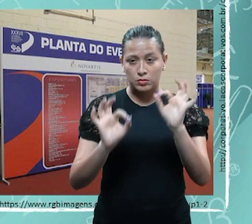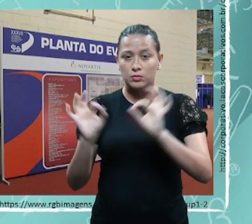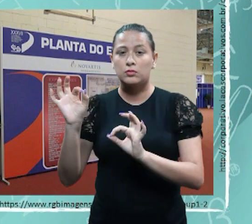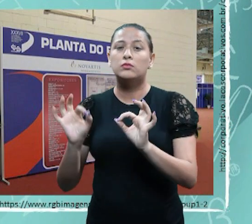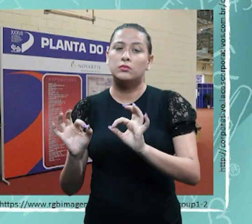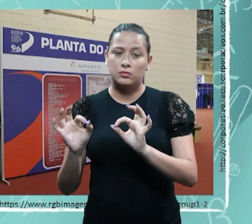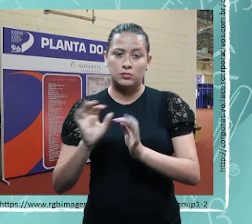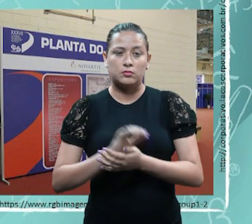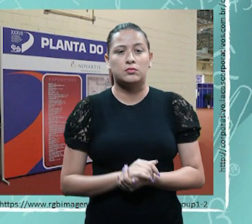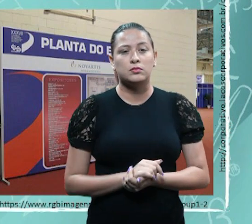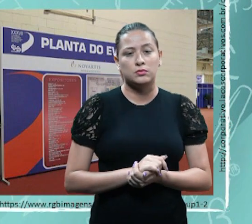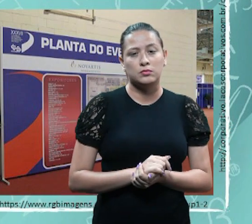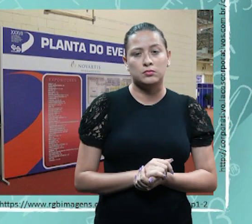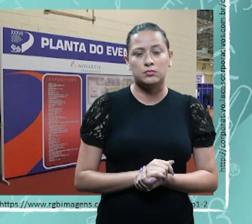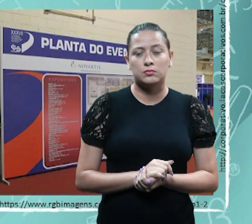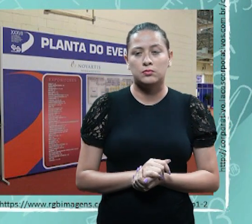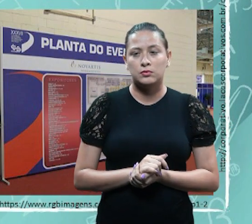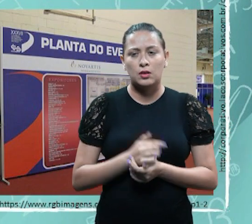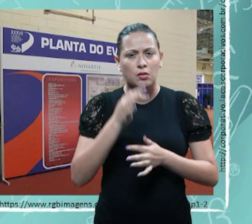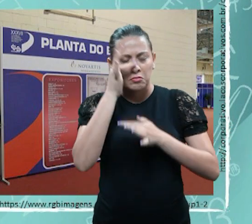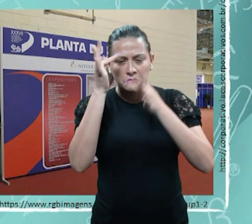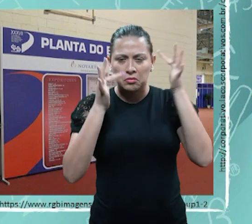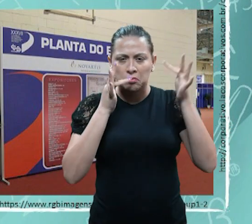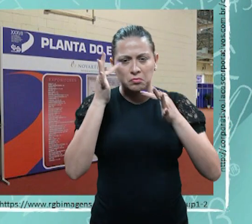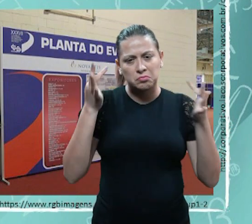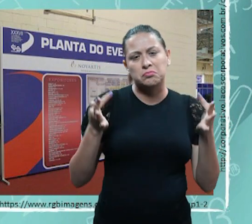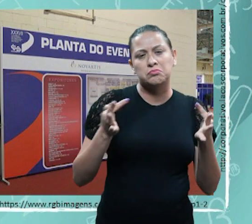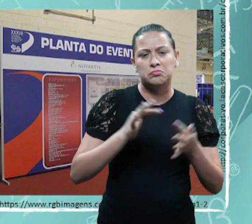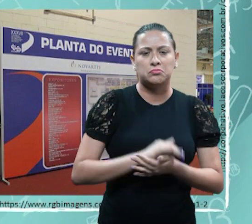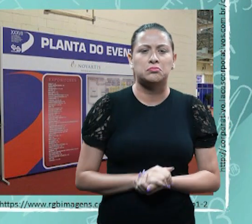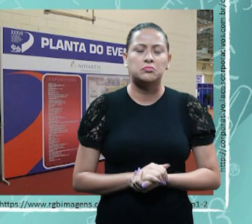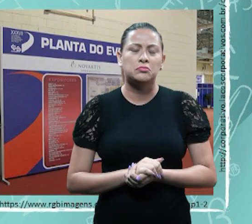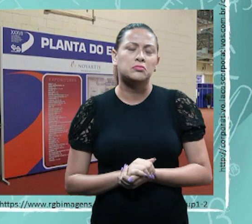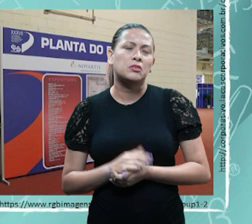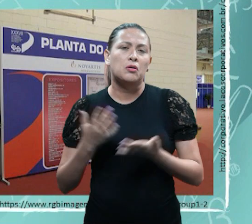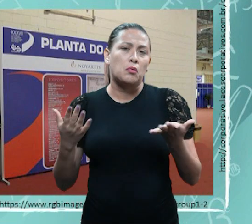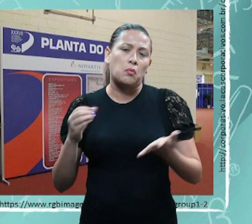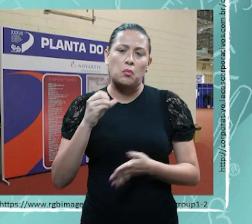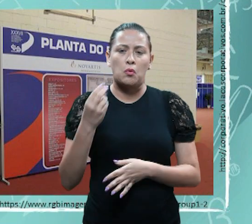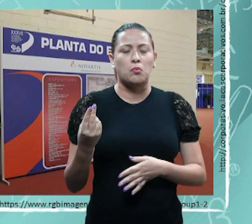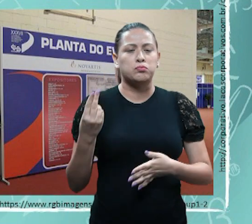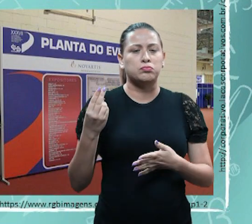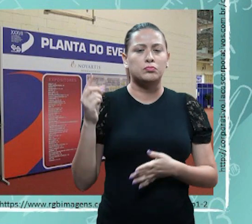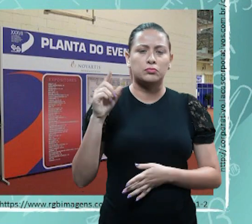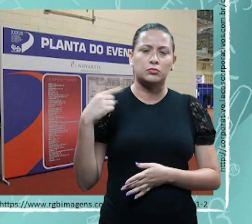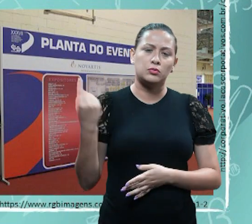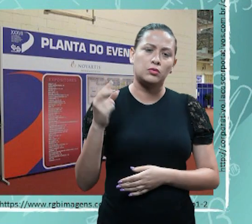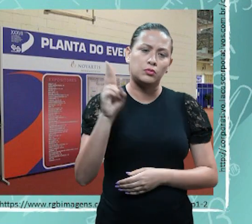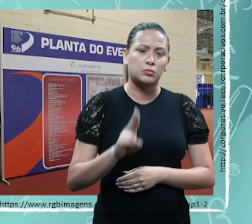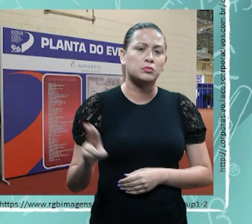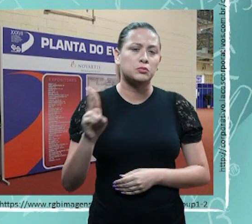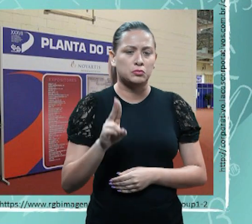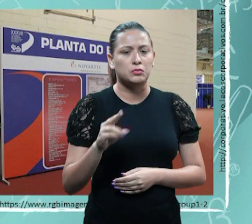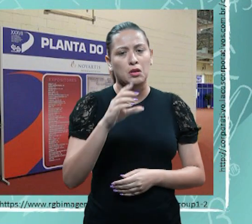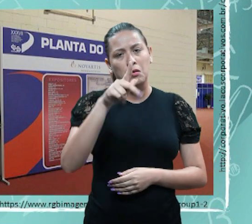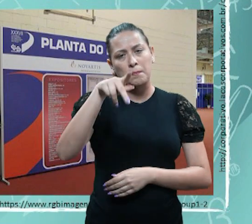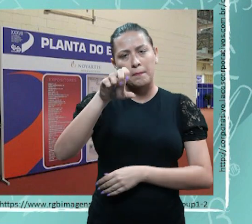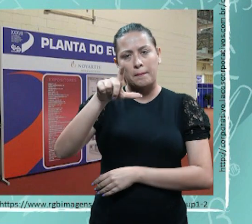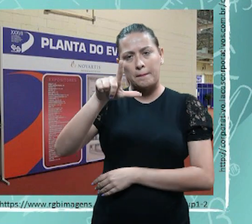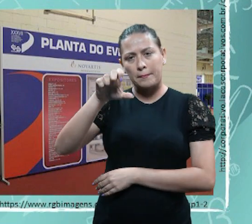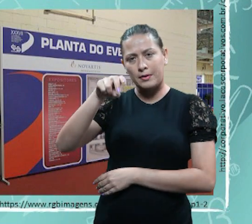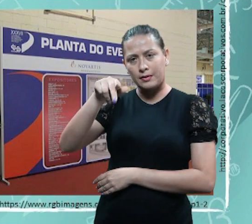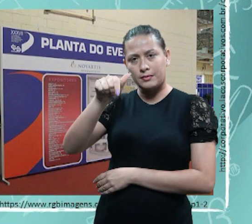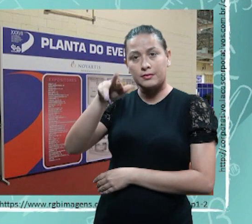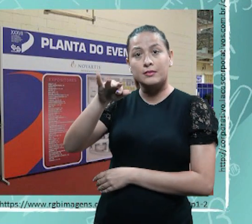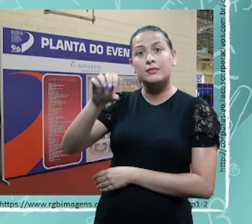são os arranjos ornamentais. A gente tem que pensar qual é o arranjo que a gente vai botar no plenário. A gente tem que